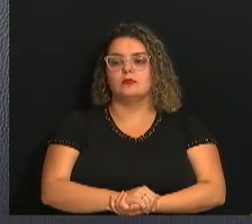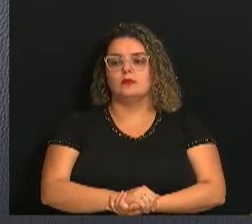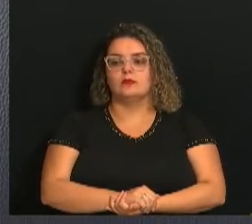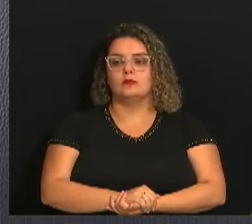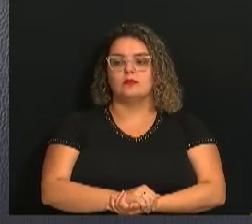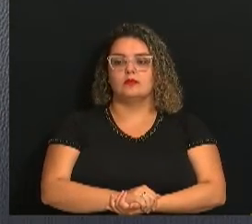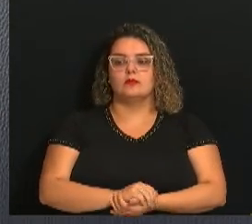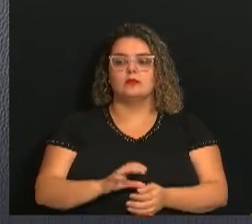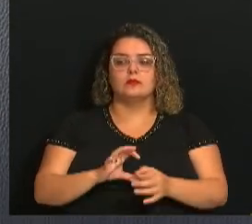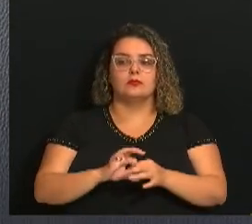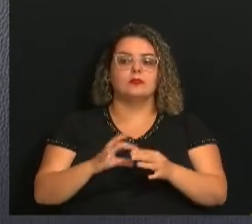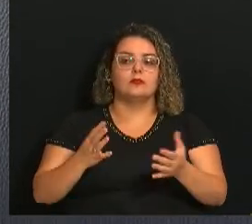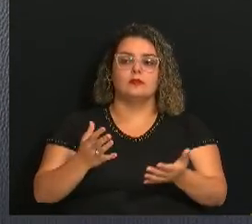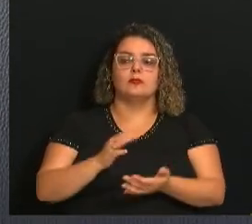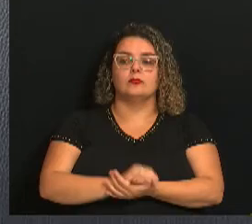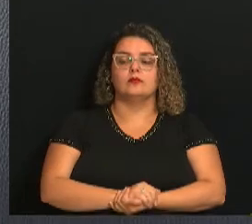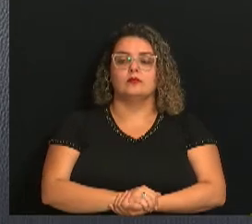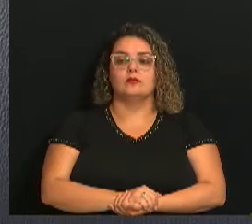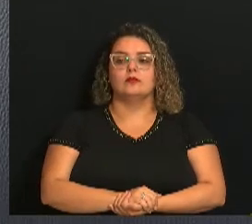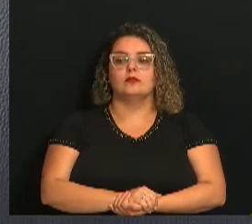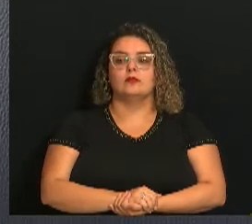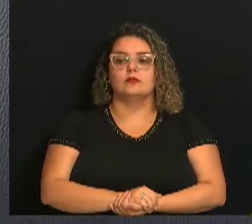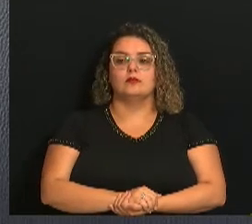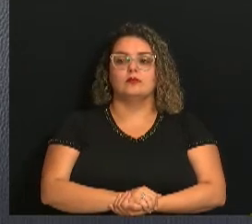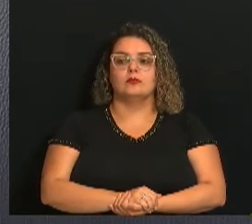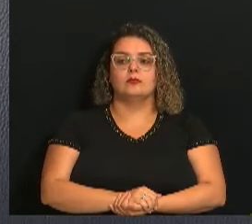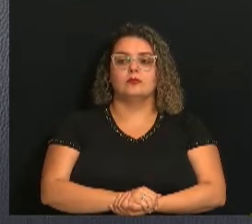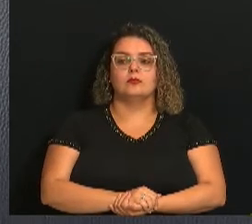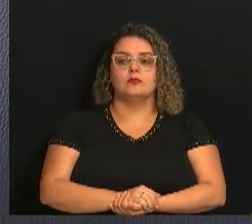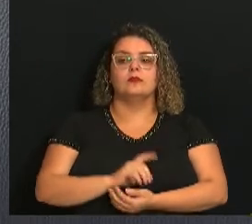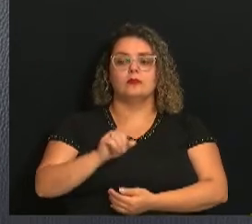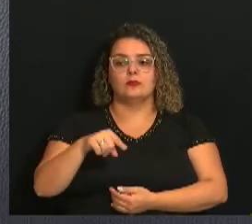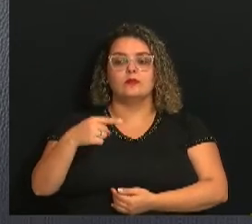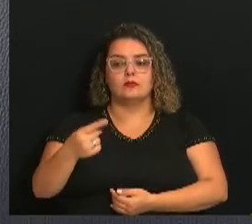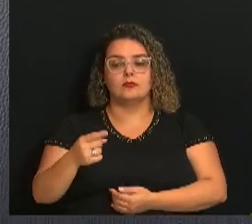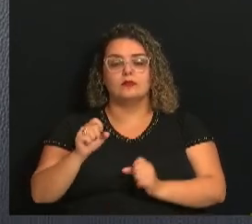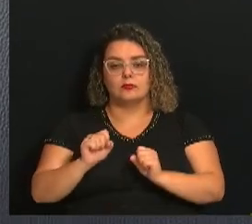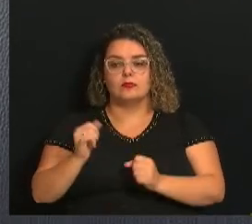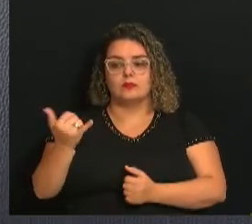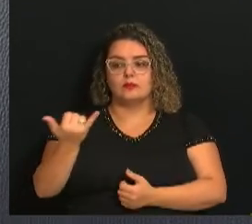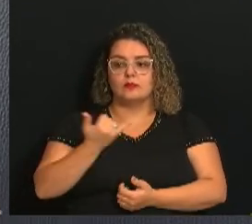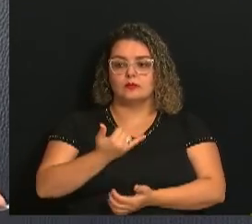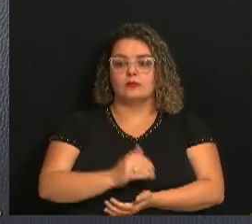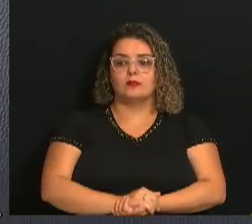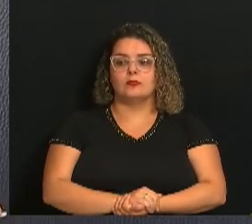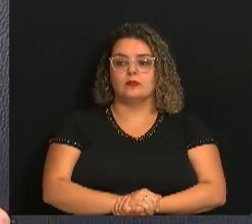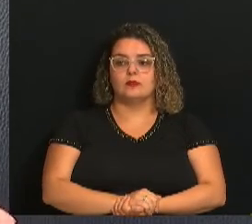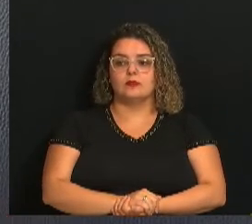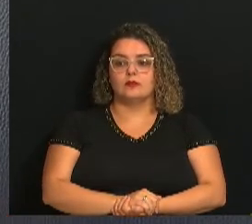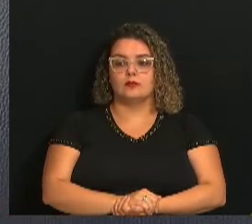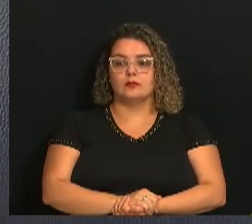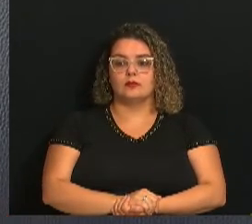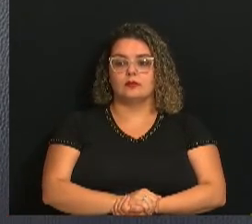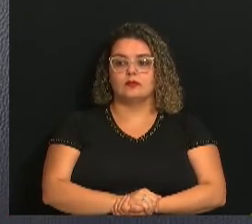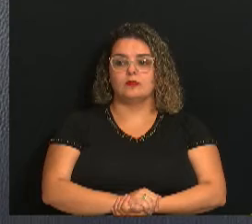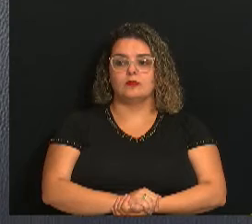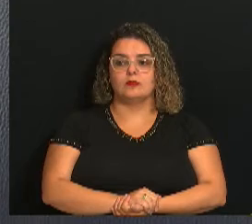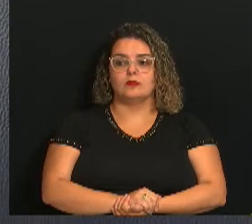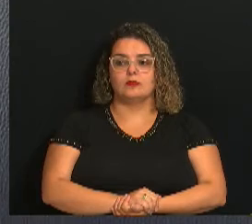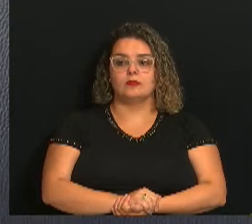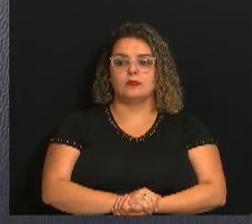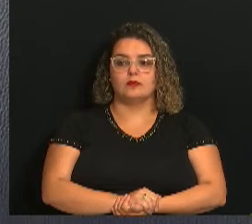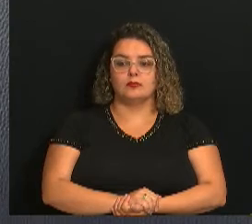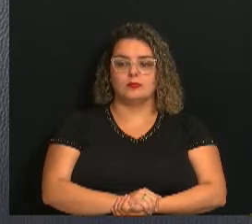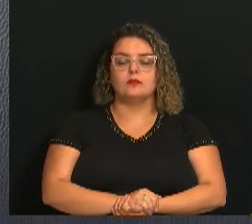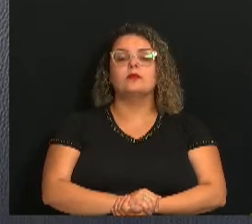vontade nisso, se você conseguir falar agora, senão você pode falar depois para a gente. E também eu gostaria que você, primeiro, mais uma